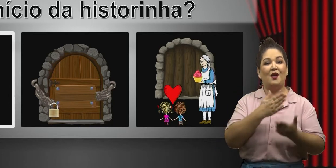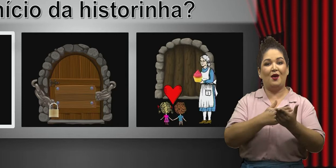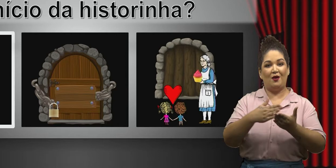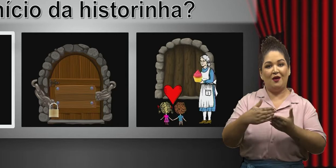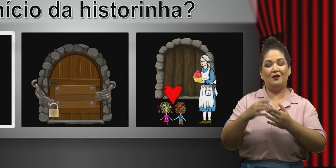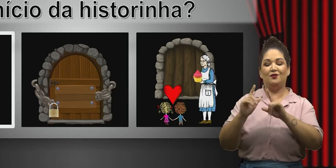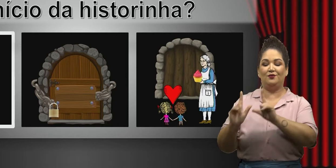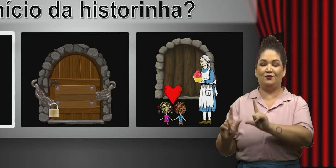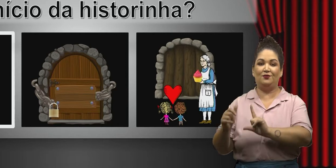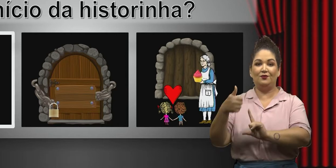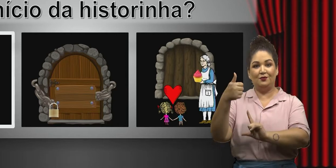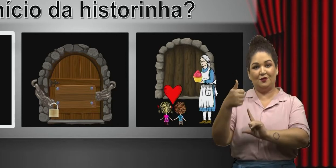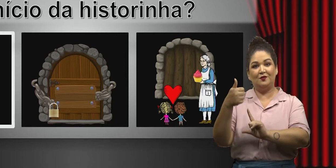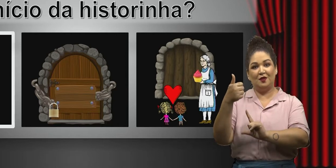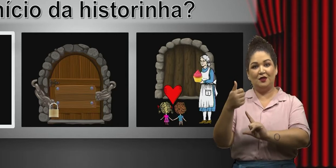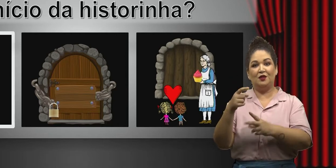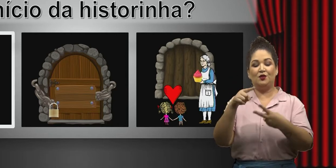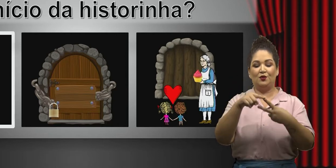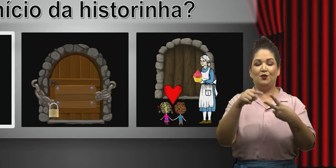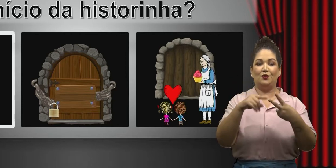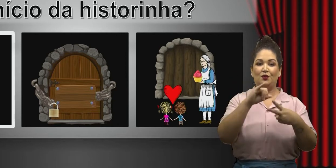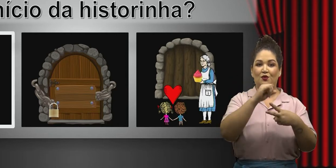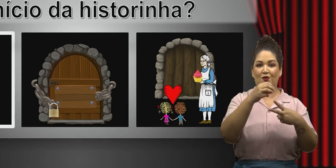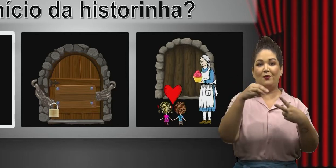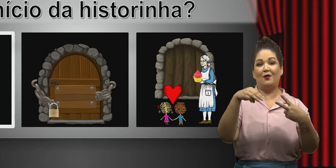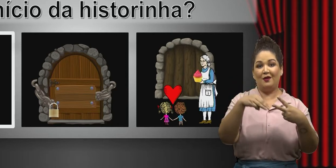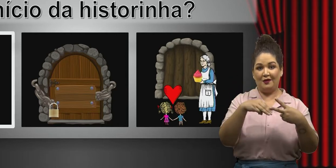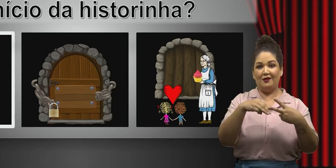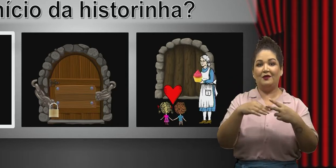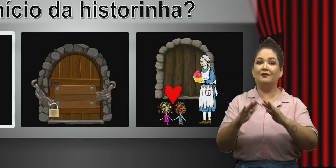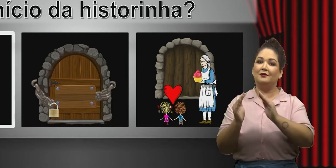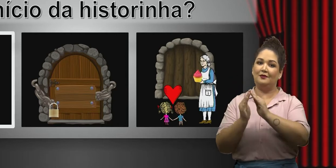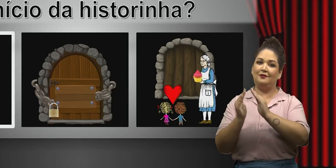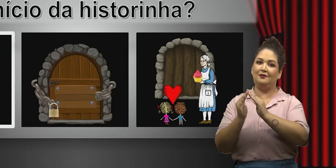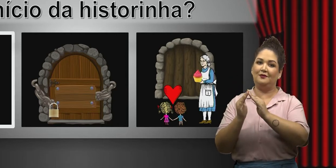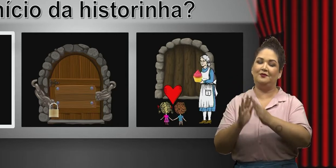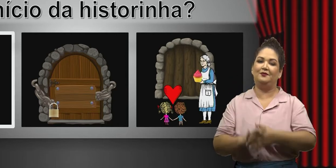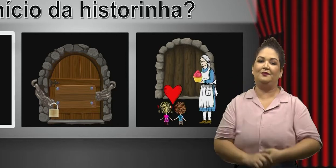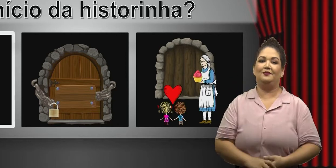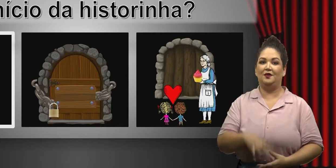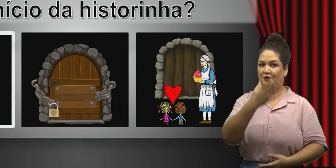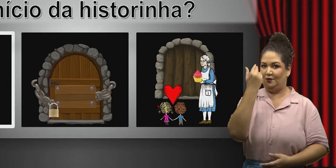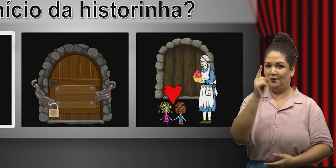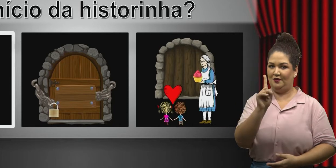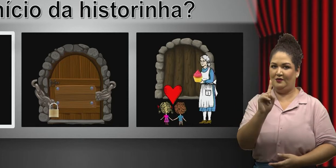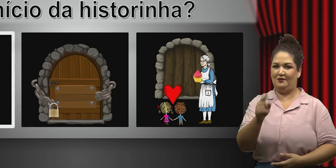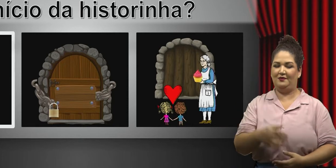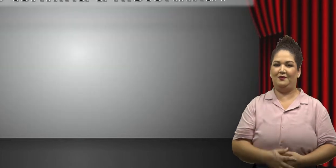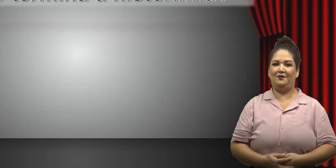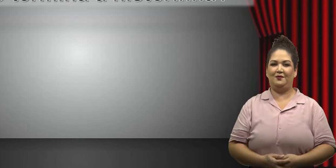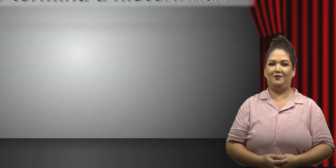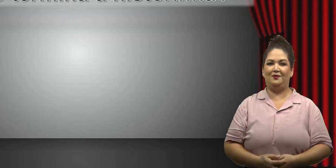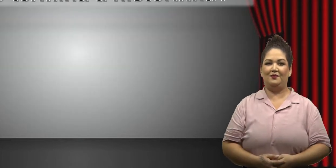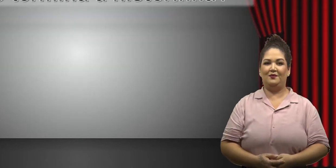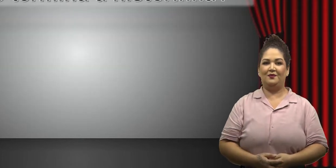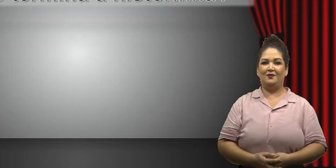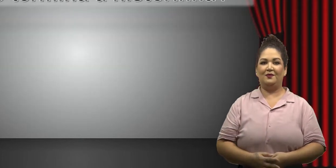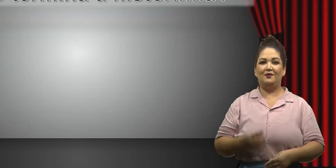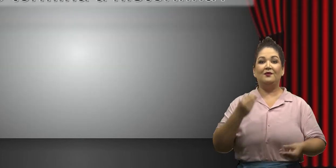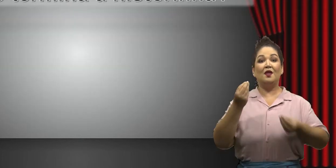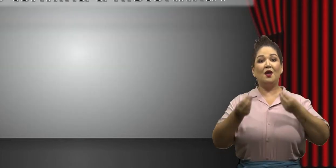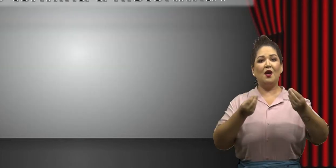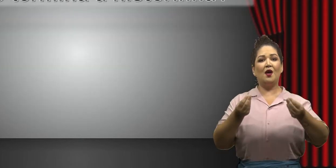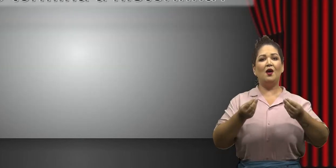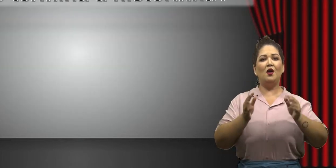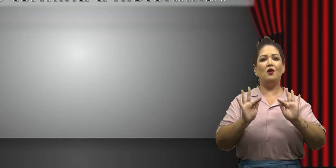a partir de João e Maria na sua cabana. Não se esqueçam disso. E